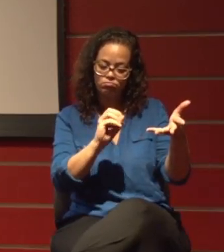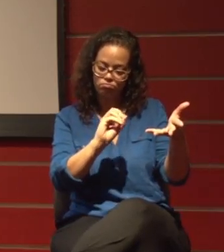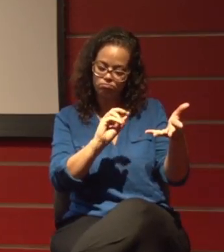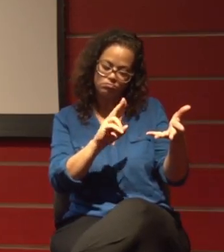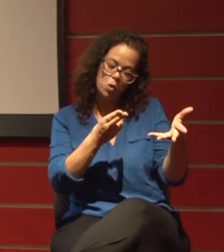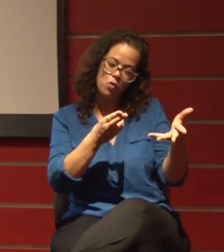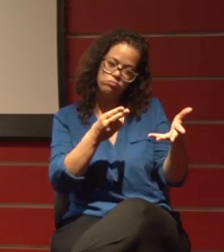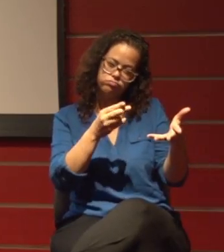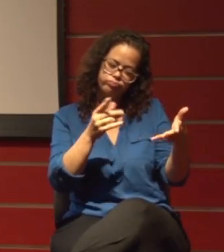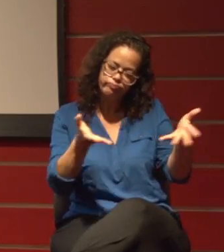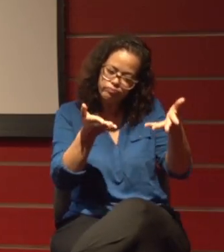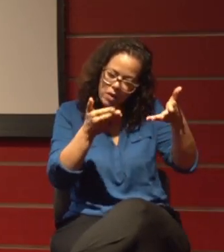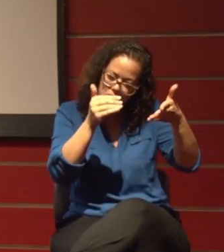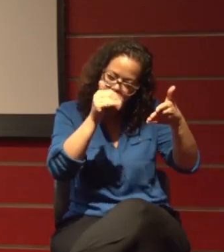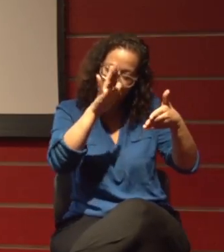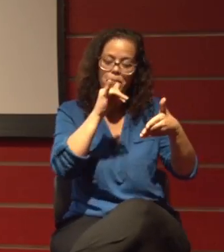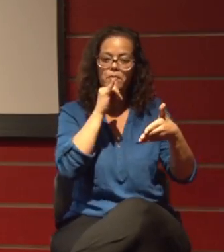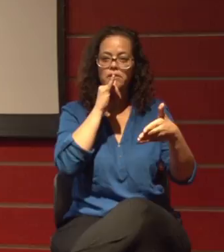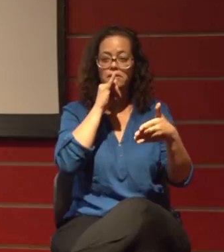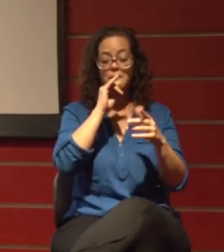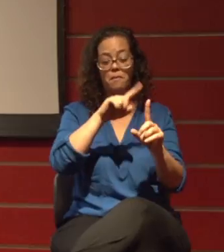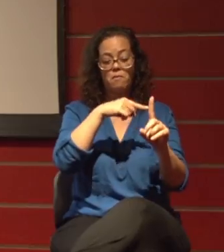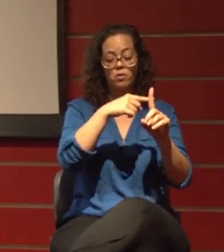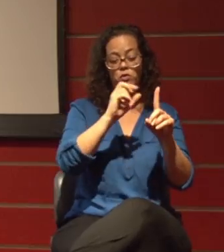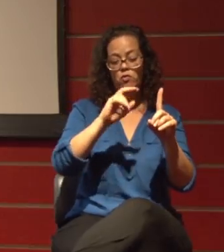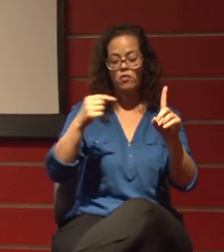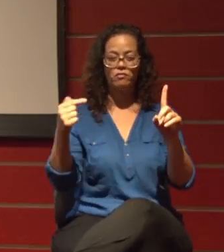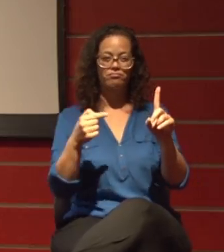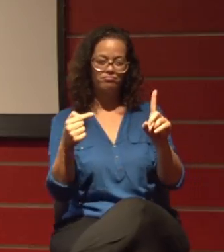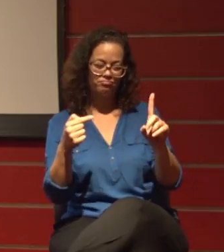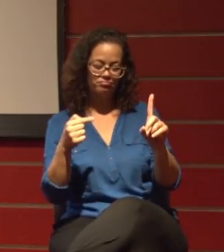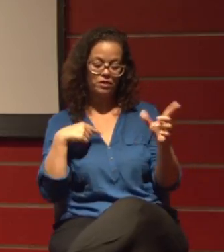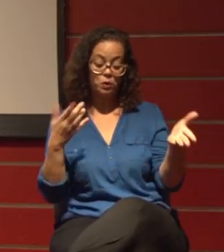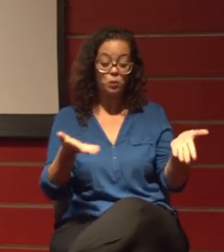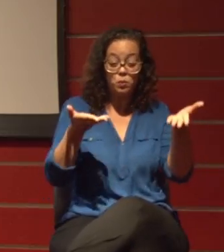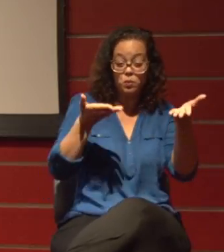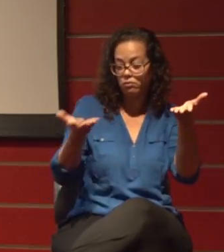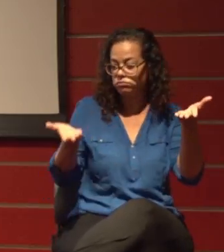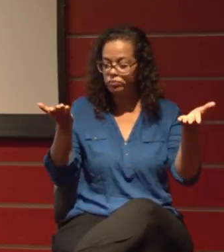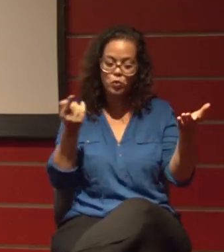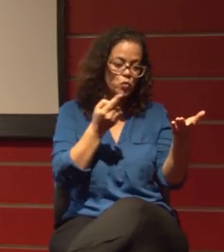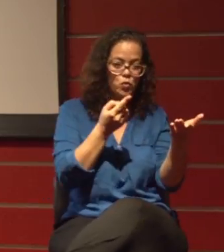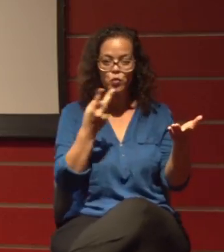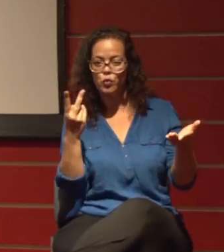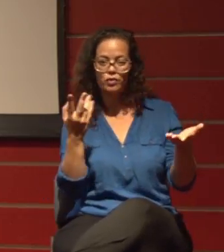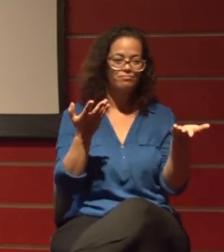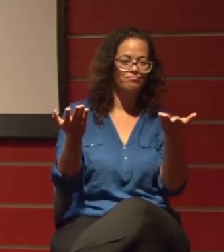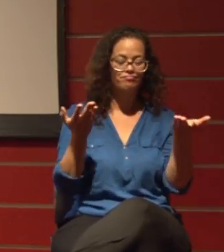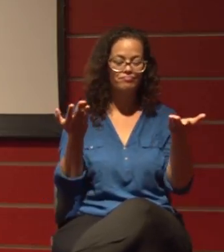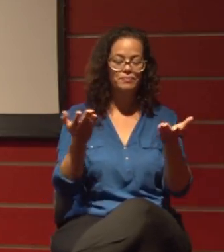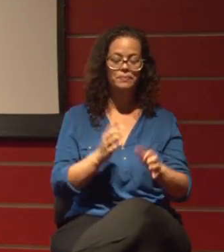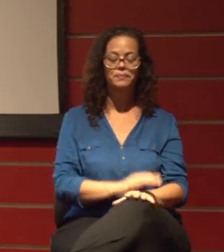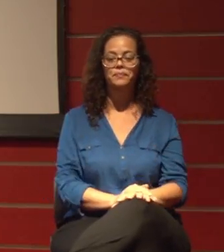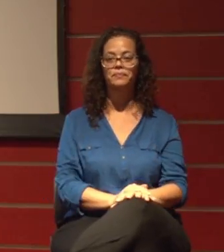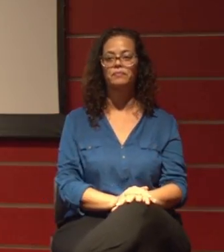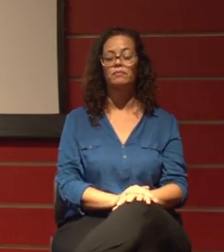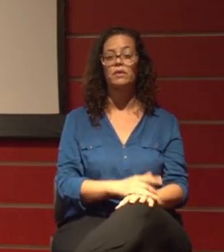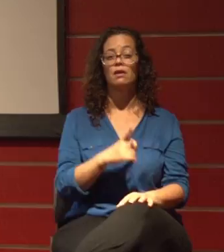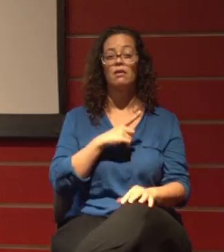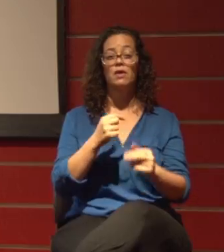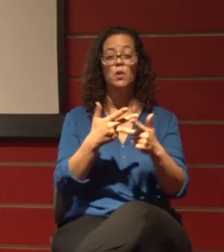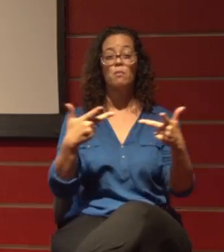evitação ou negação mais efeito estimulador ou acionador dois é onde algo